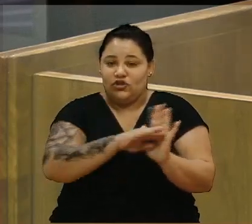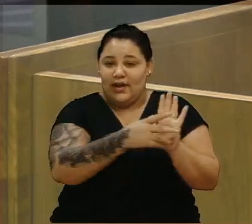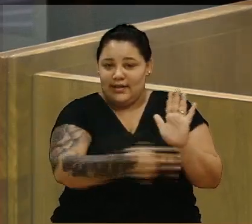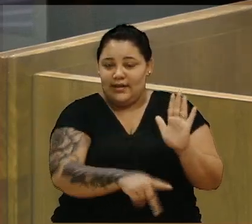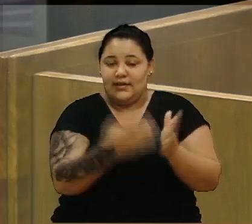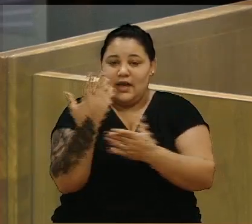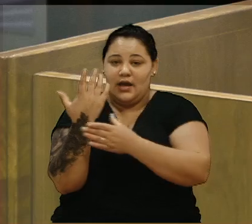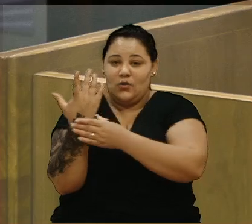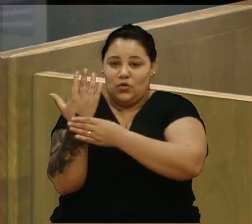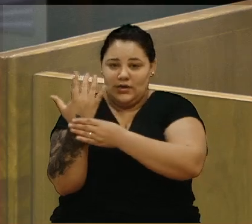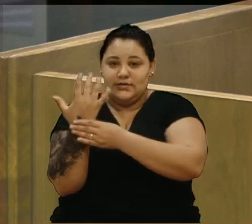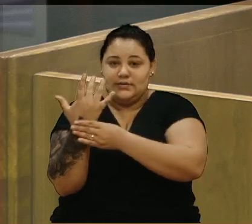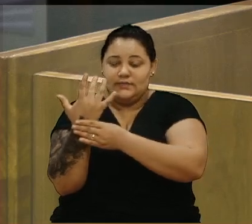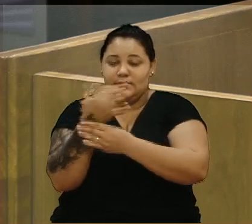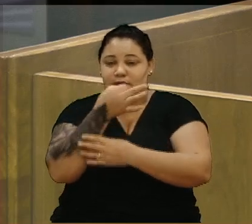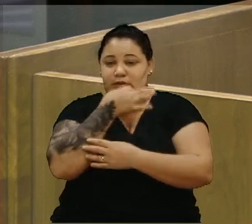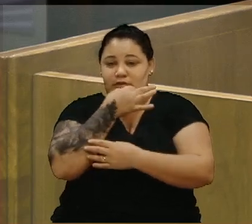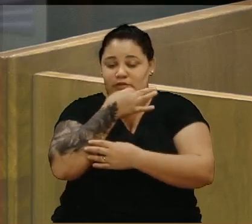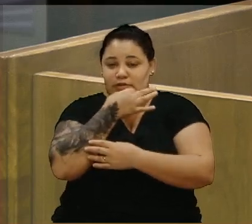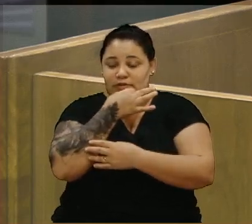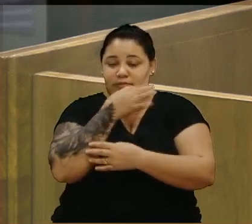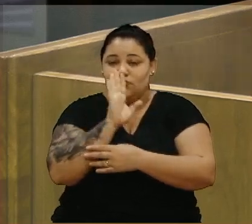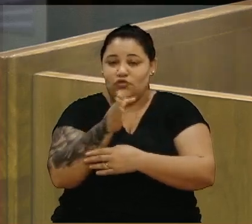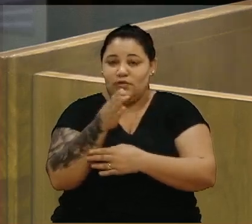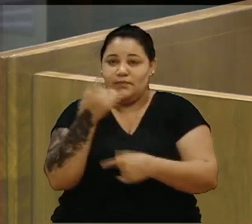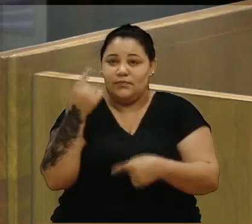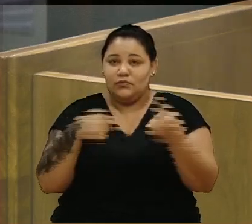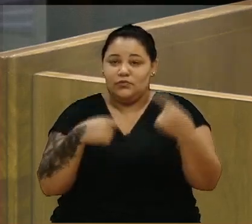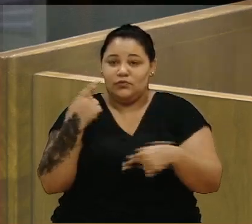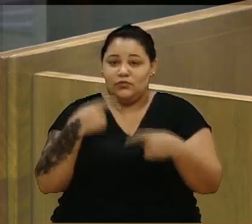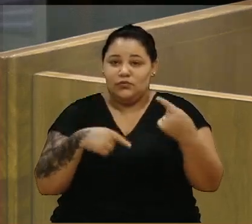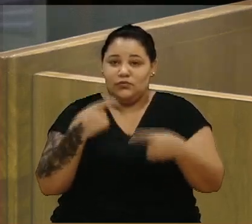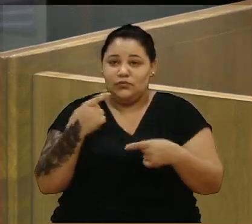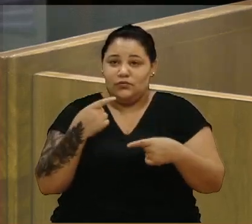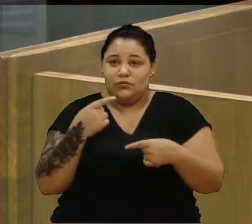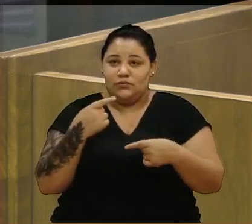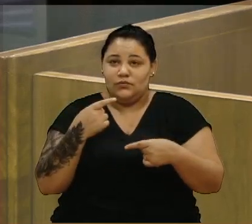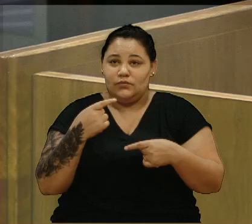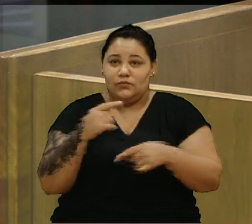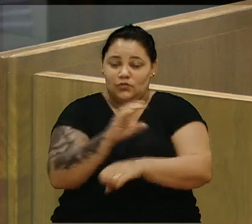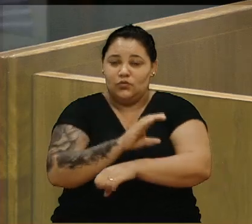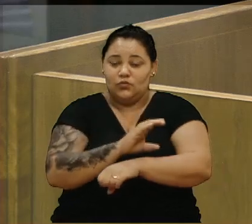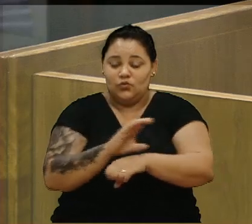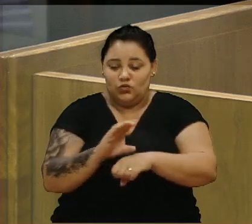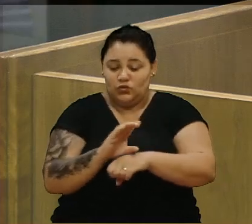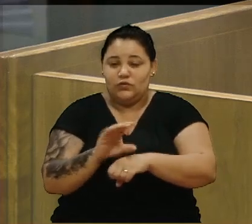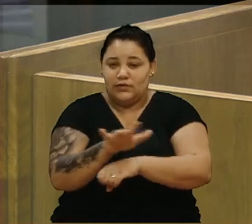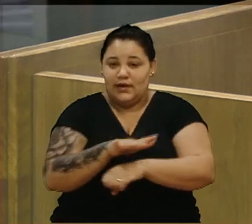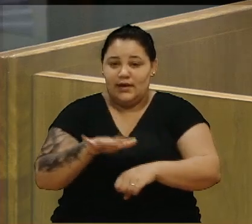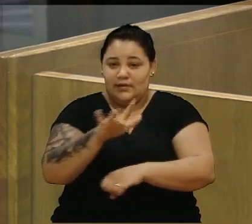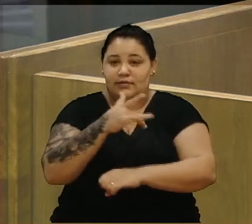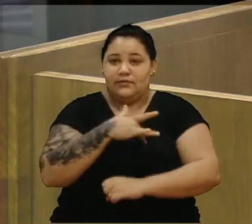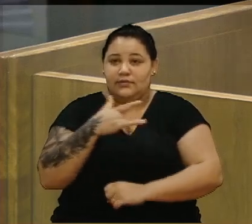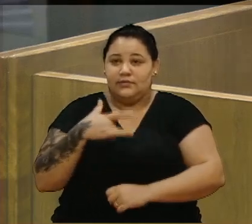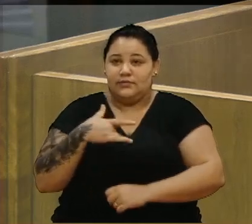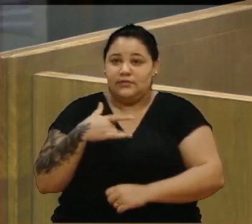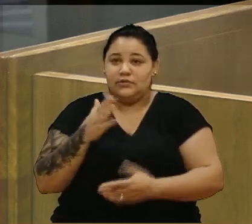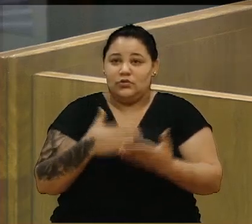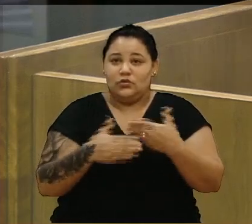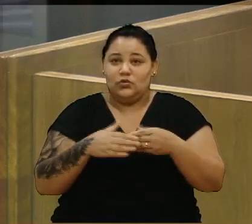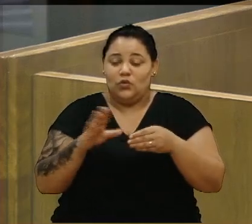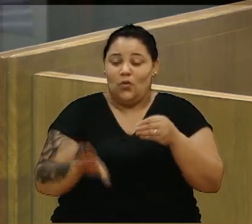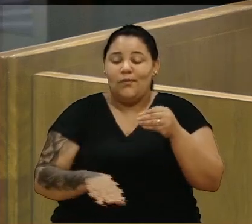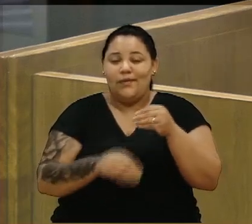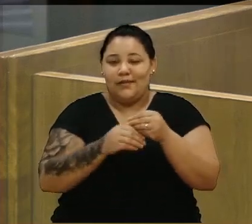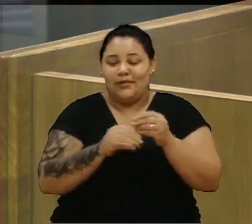acontecido e a URGS tem apresentado a possibilidade de vir com cursos da área da saúde. Então, tudo isso soma muito para esse